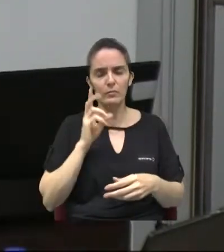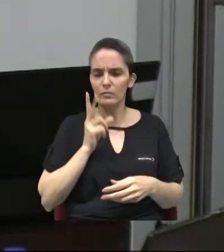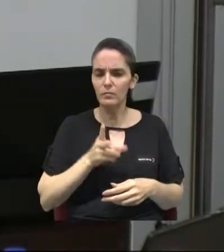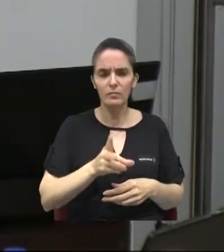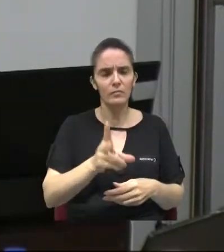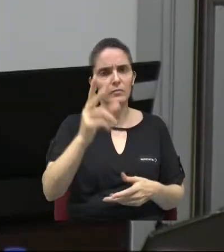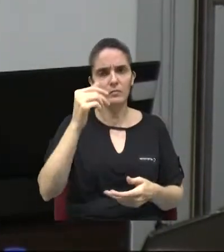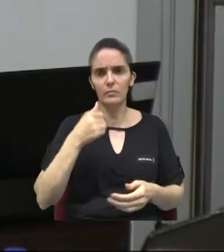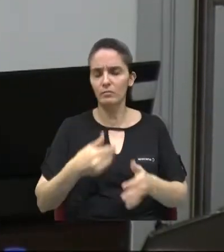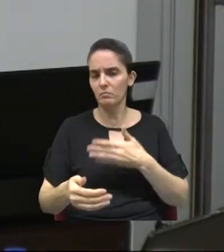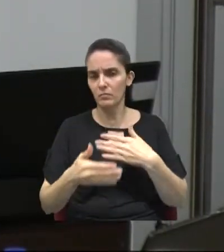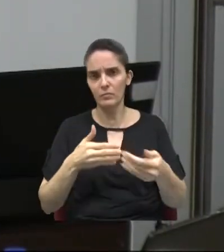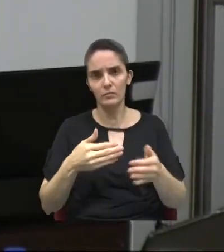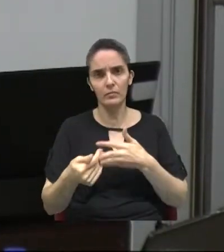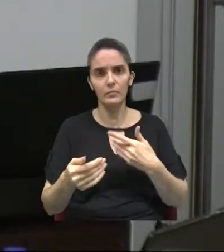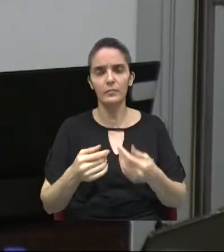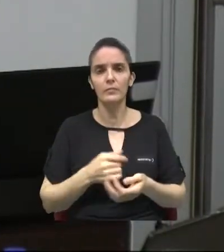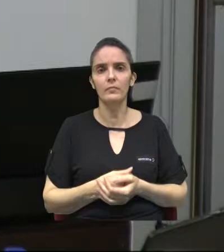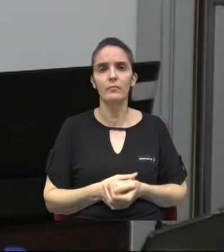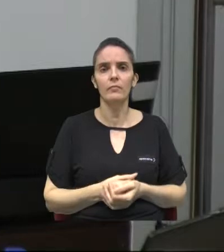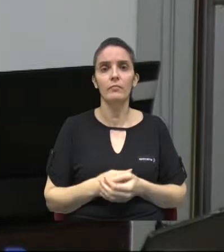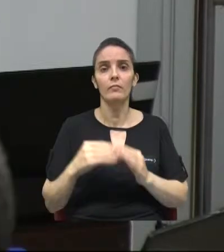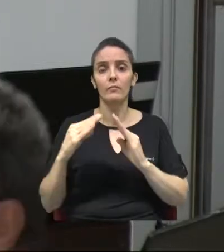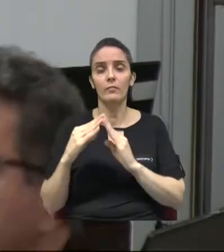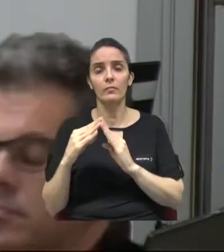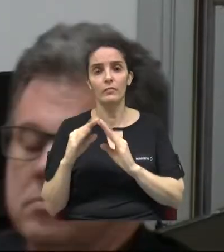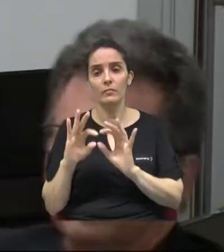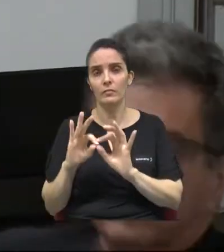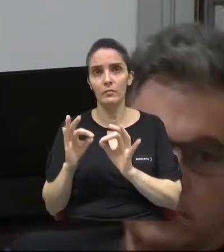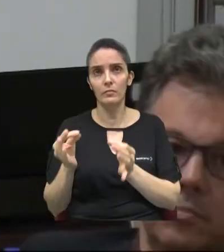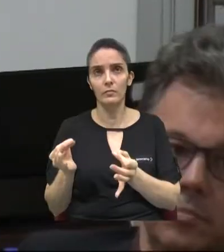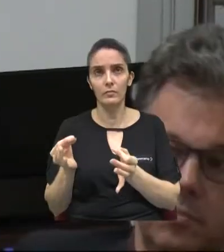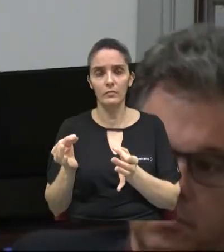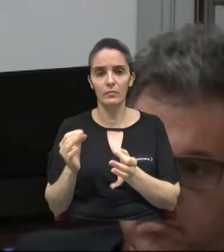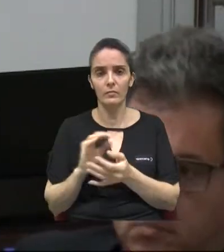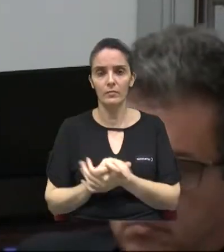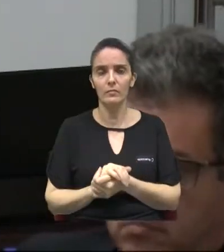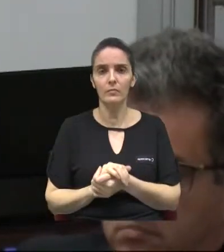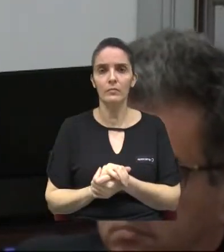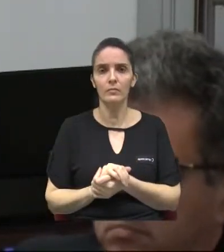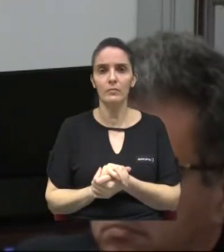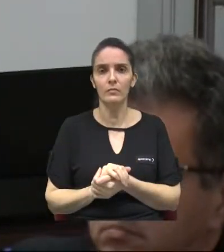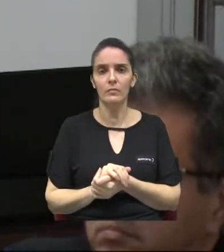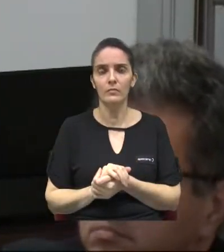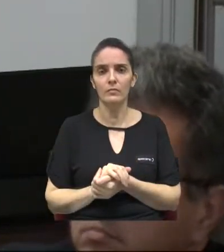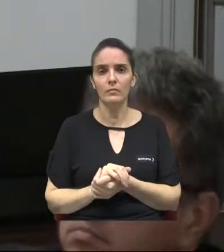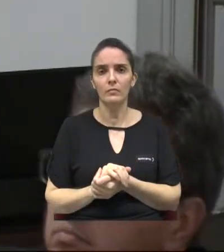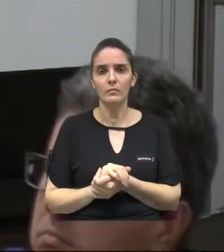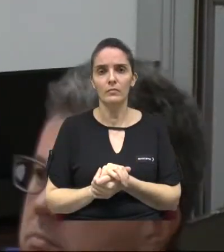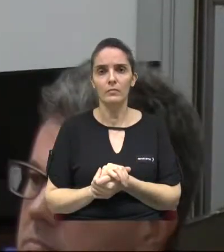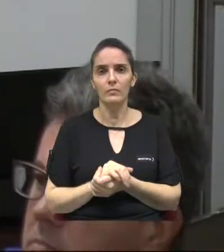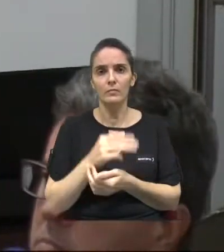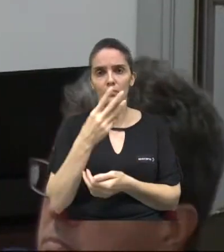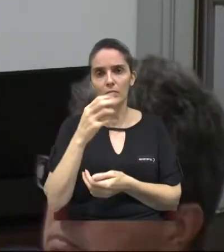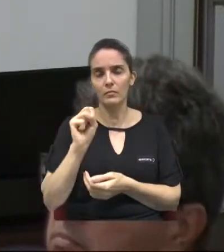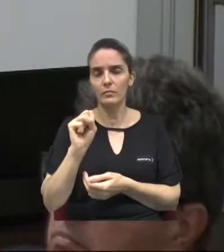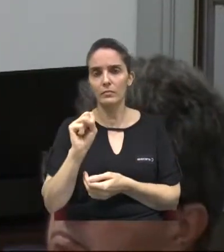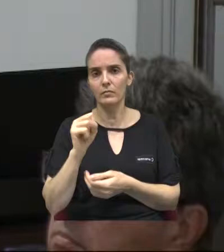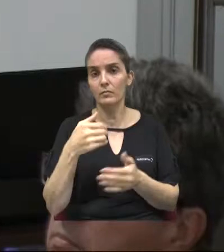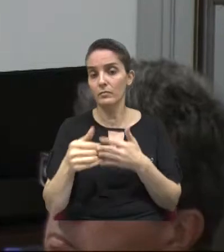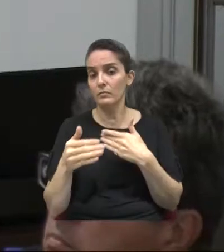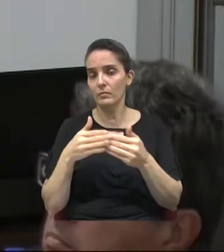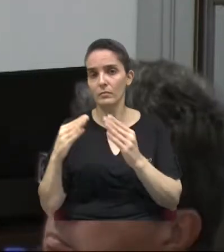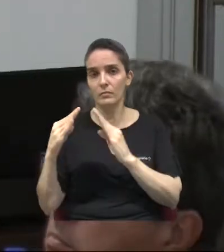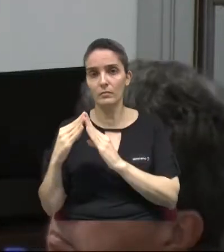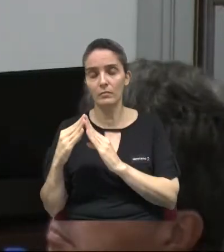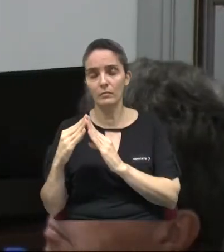assim, qualquer até uma casa mínima que seja. Estou terminando, senhora presidente. Por favor, vereador, estou terminando mais conclua sua 10 segundos. Qualquer casa